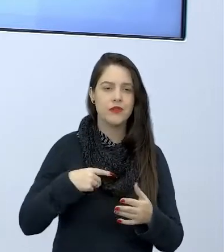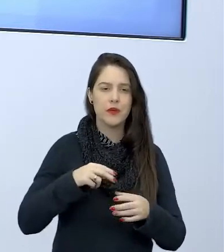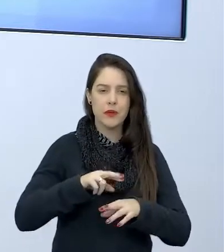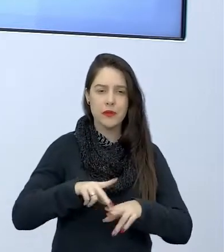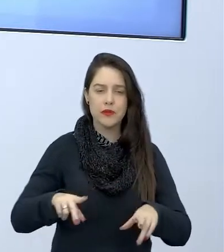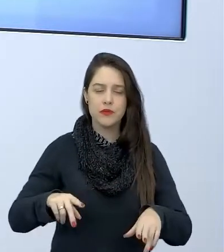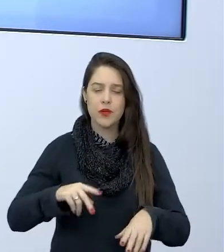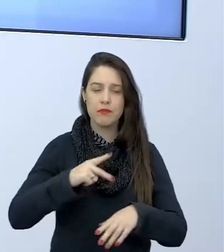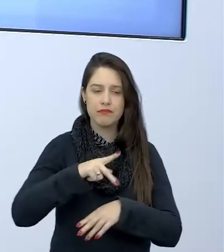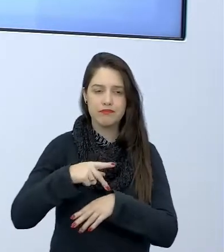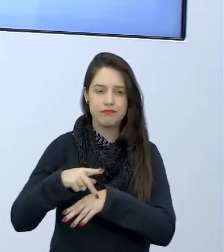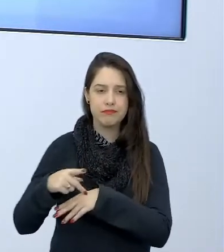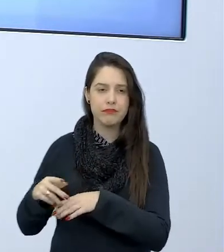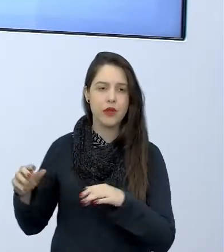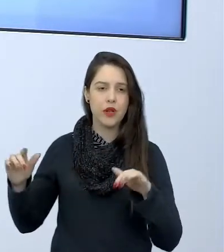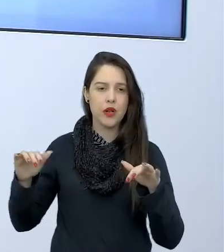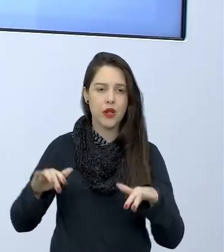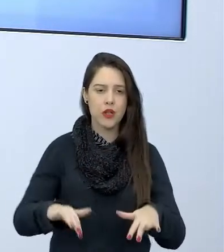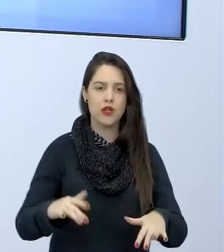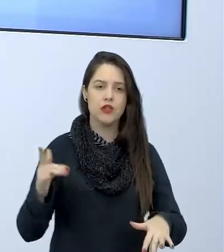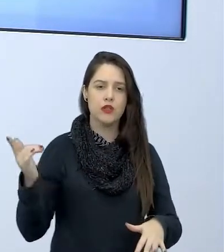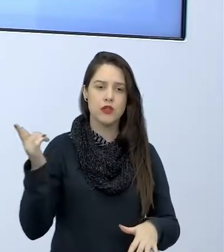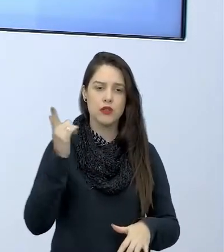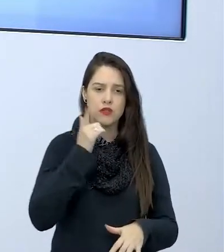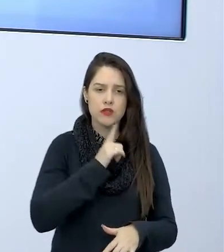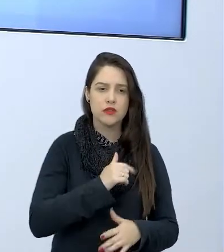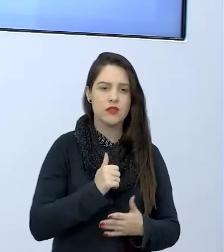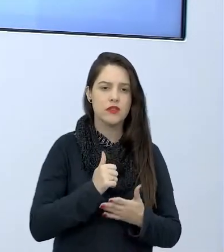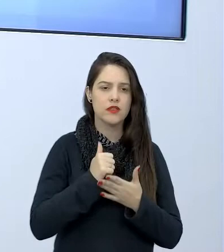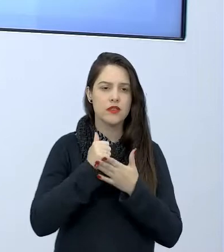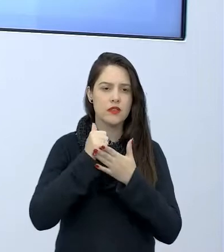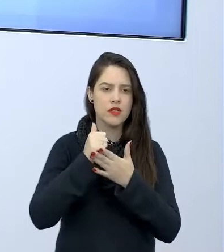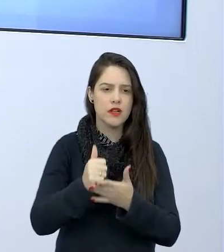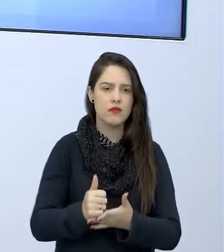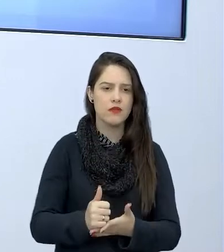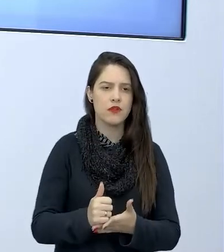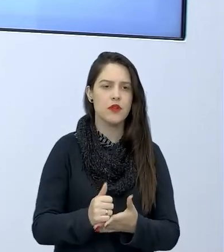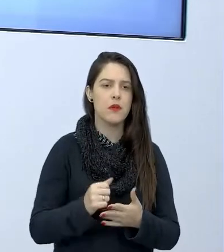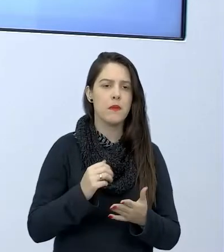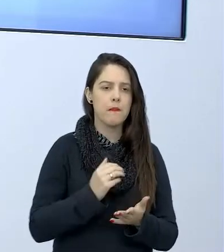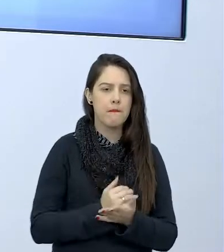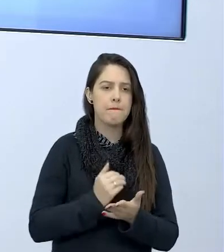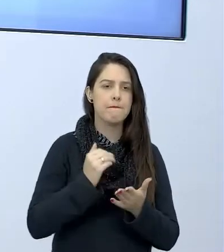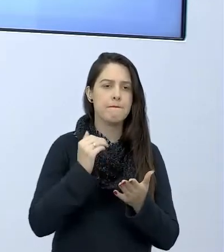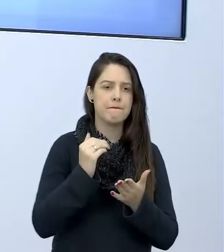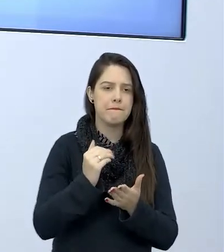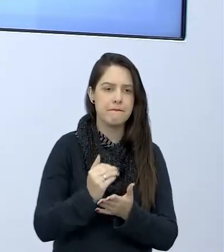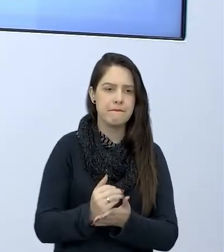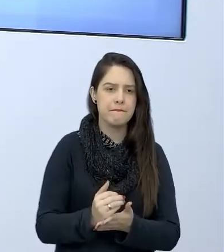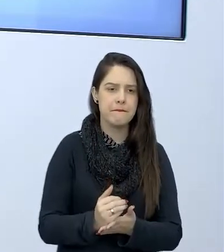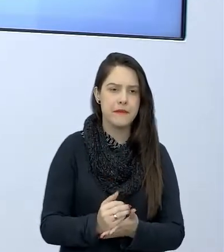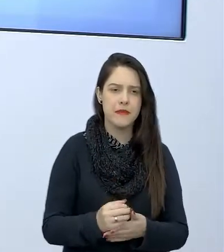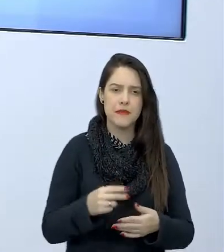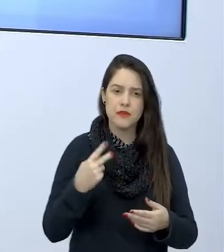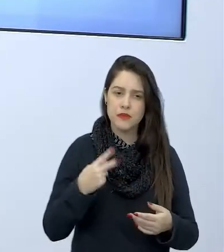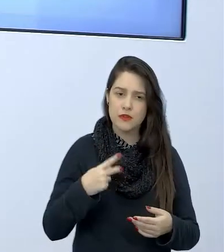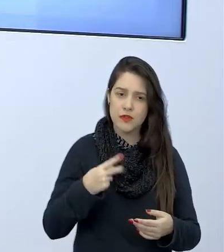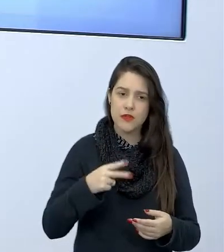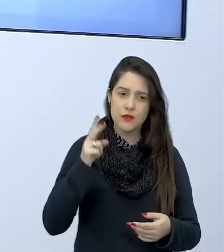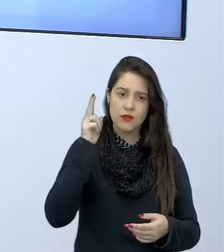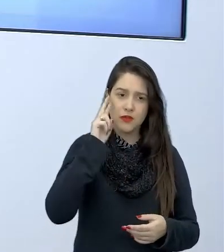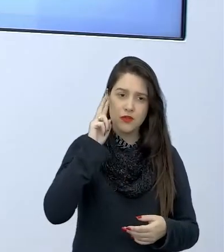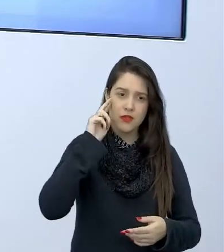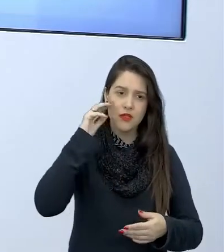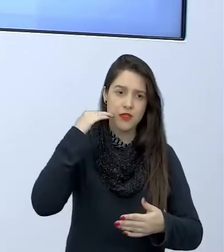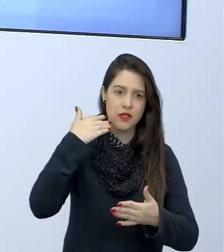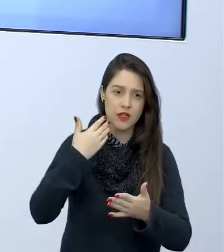imigrantes italianos, enfim. A gente consegue ver cada uma dessas peculiaridades muito bem expressas dentro dos nossos bairros, dentro